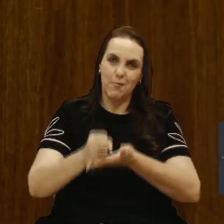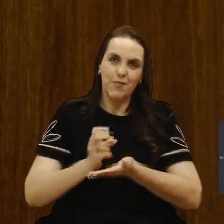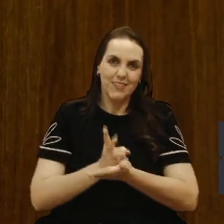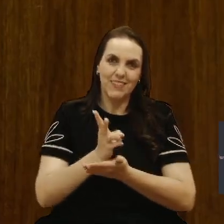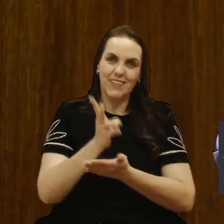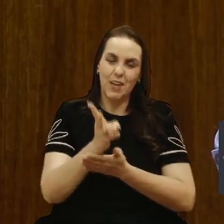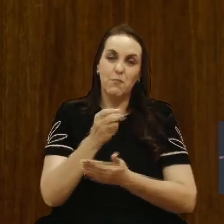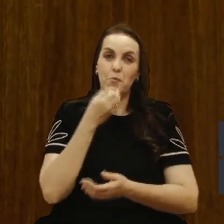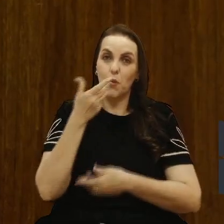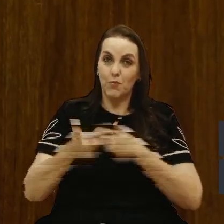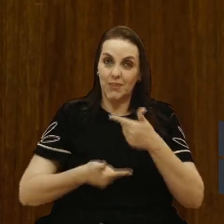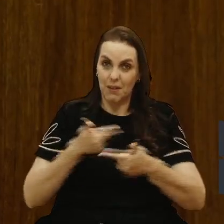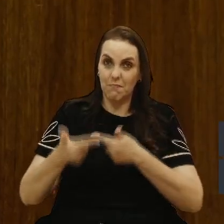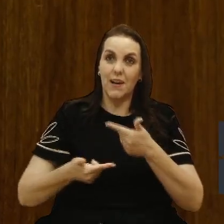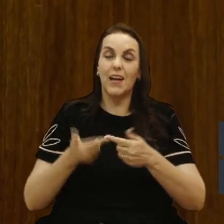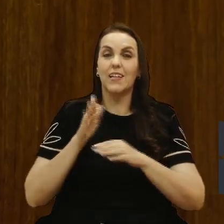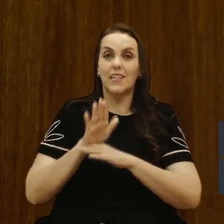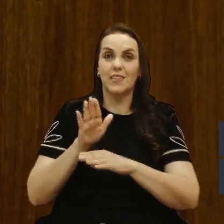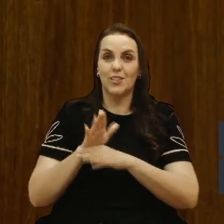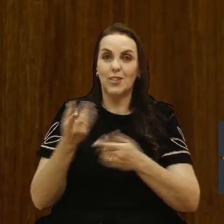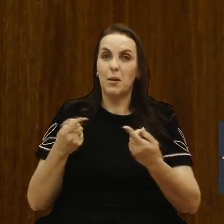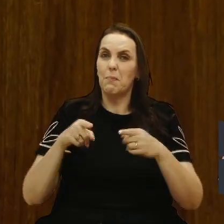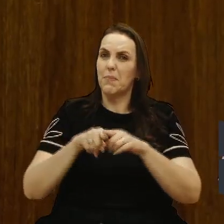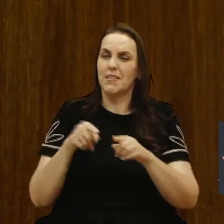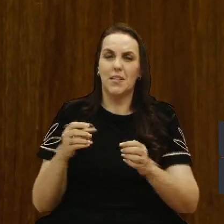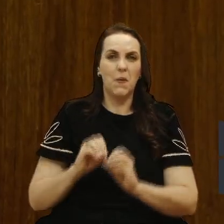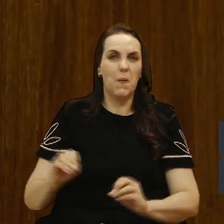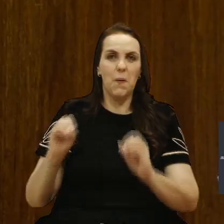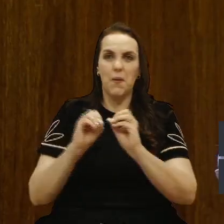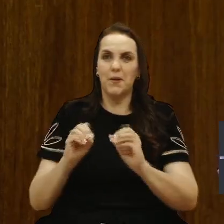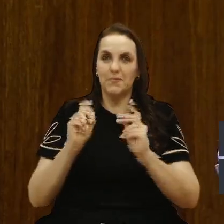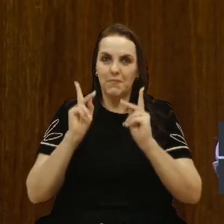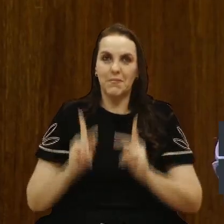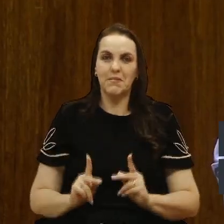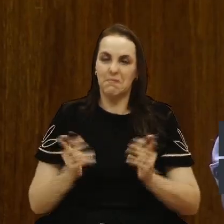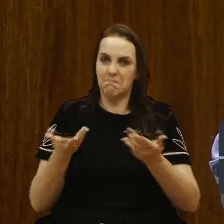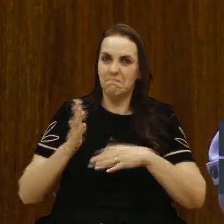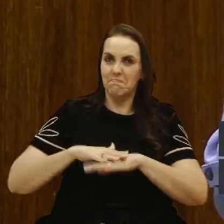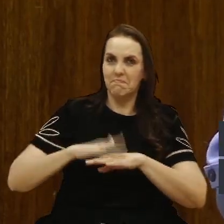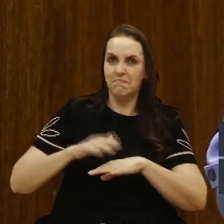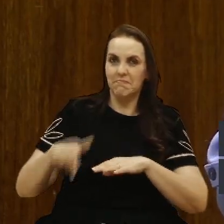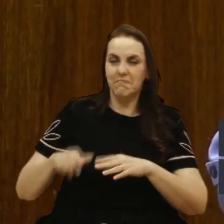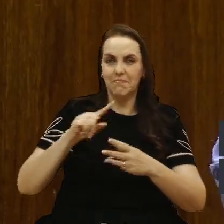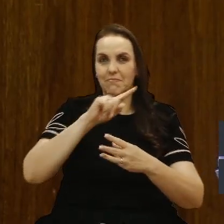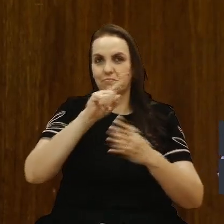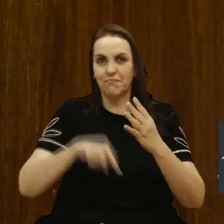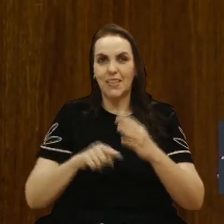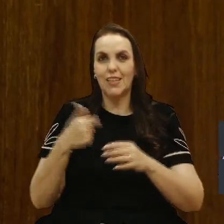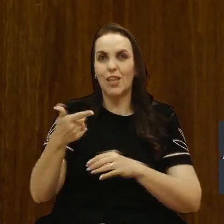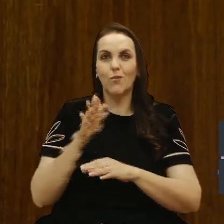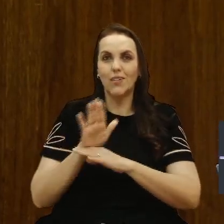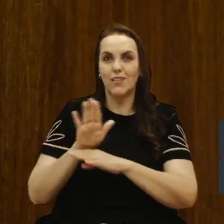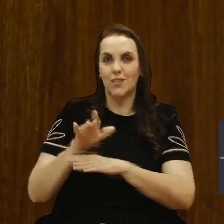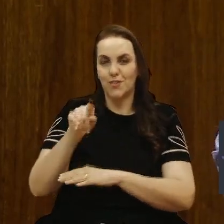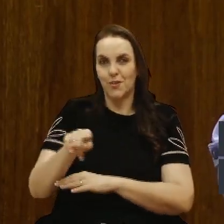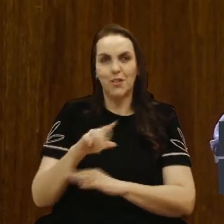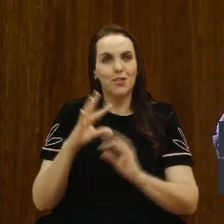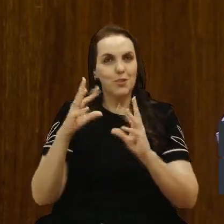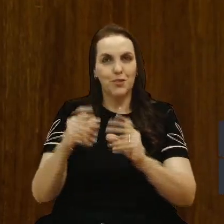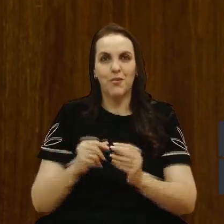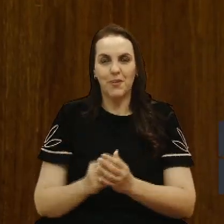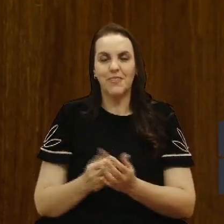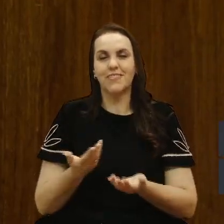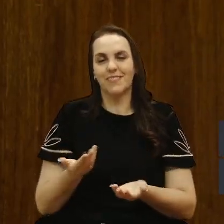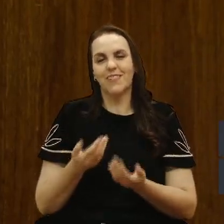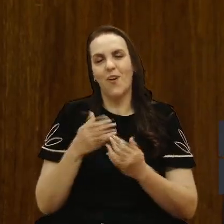né? Sua assessoria, temos uma parceria ótima, são pessoas extremamente competentes, né? O Bernardo, o Dojão, todas as pessoas que trabalham com o senhor, então contem com a gente